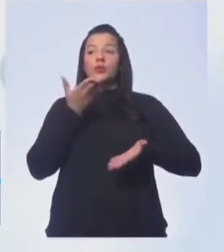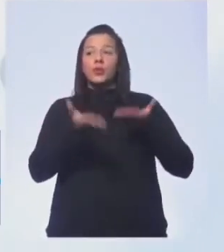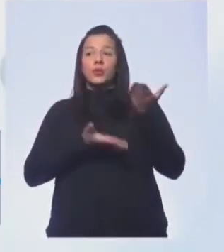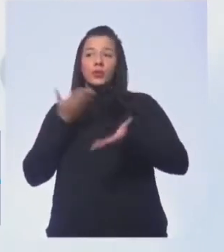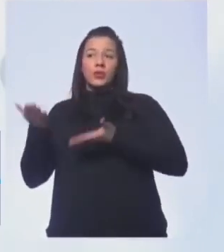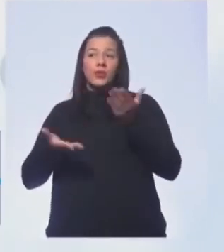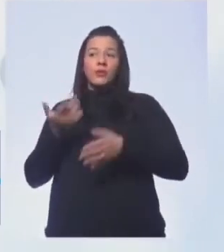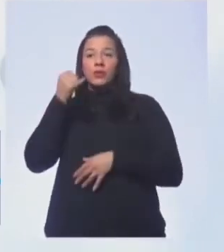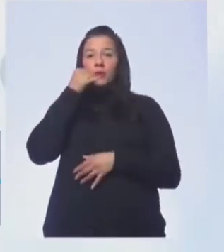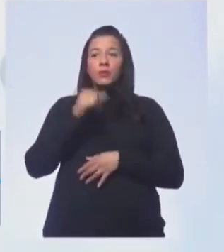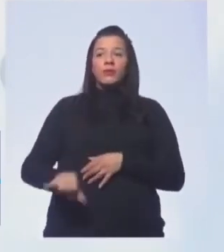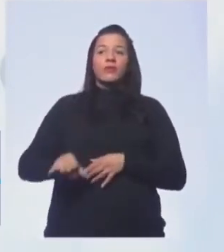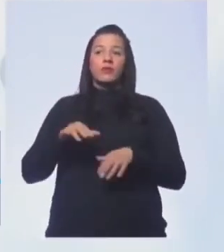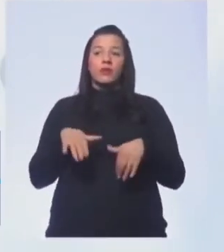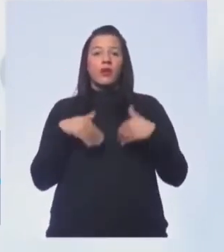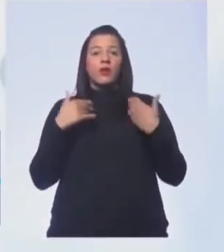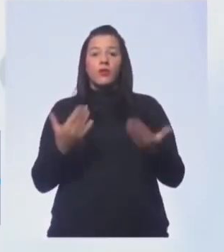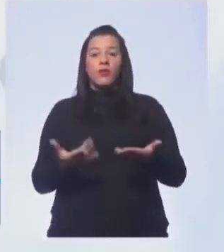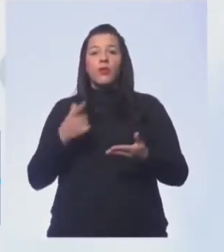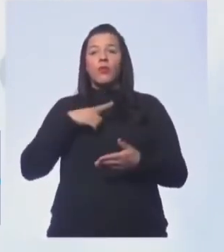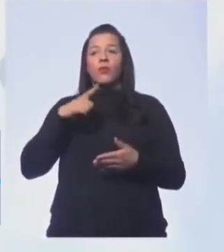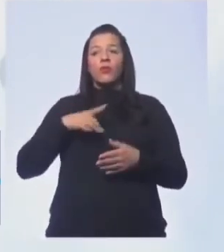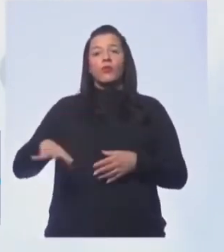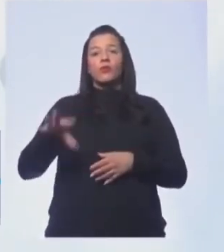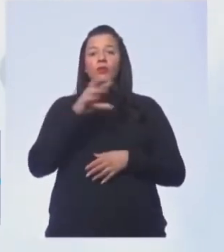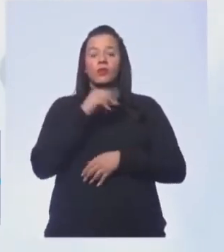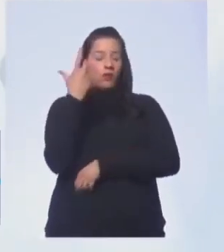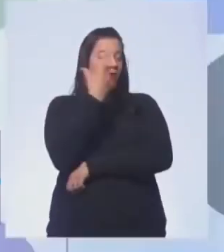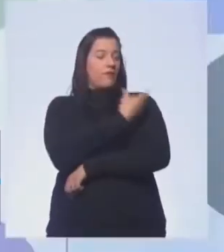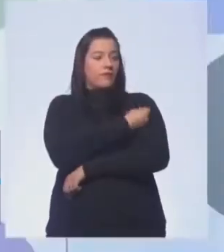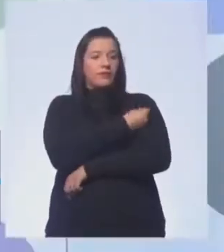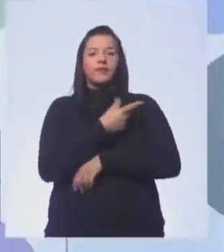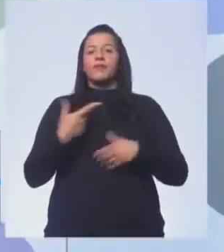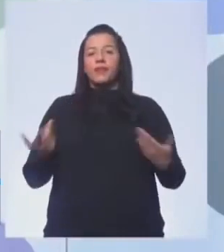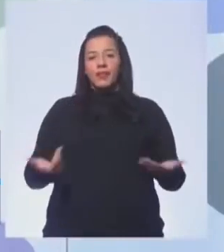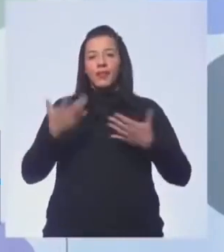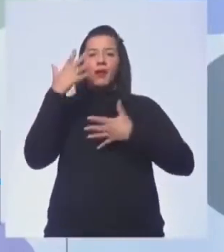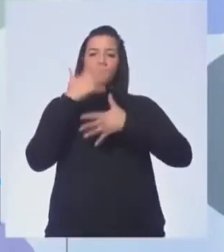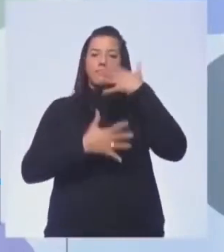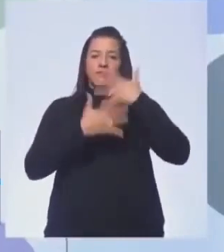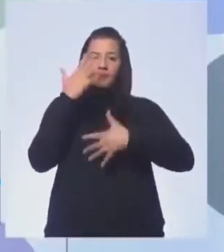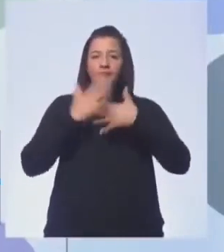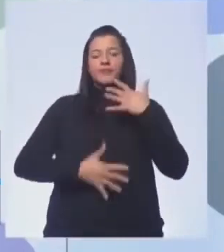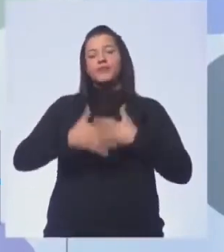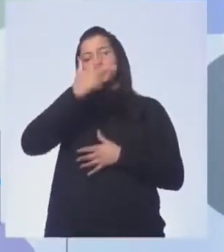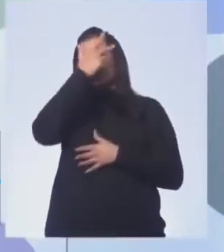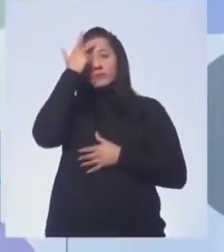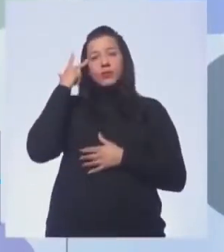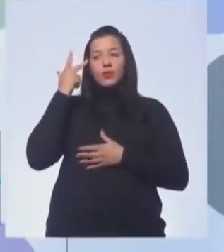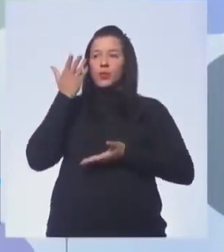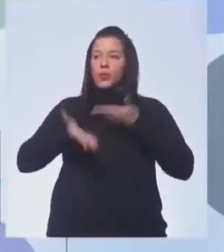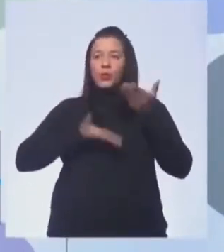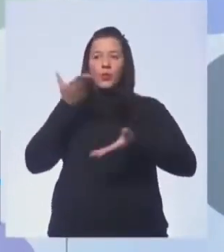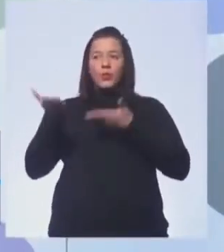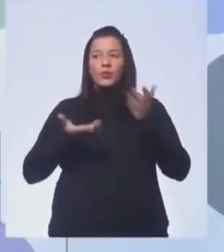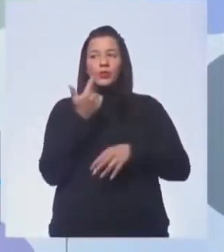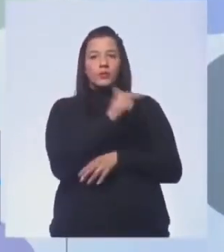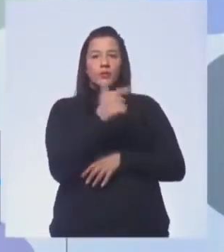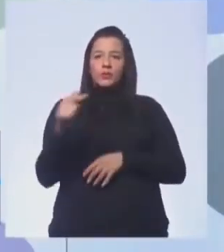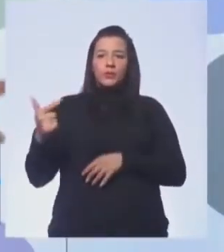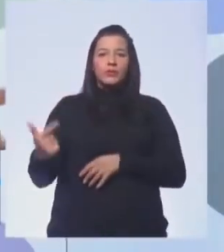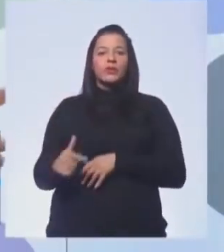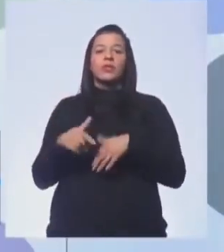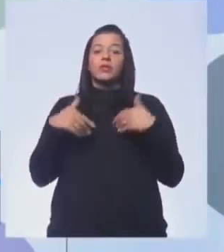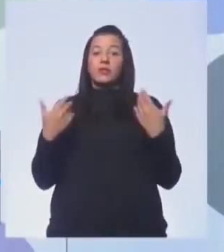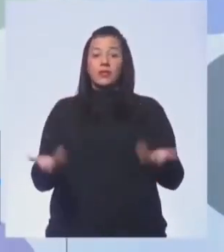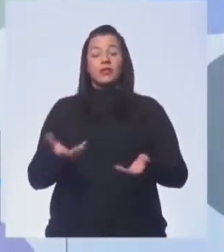combater o que é efetivo, que é a vacina, né? Isso aí atrapalha, porque aí as pessoas não tomam cuidado, né, considerando isso, e